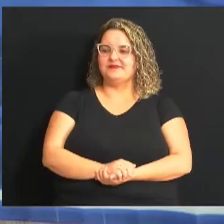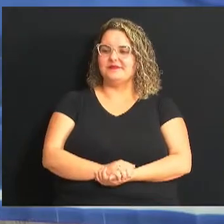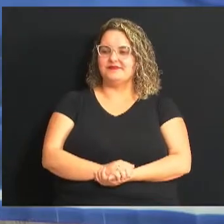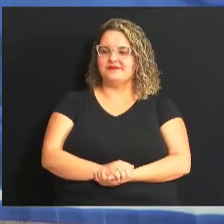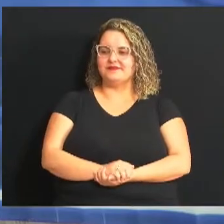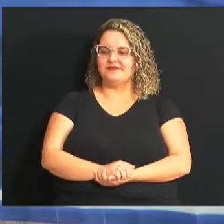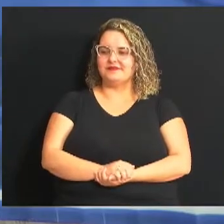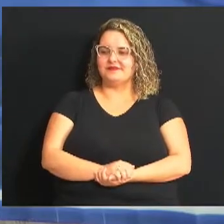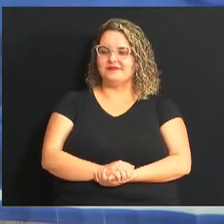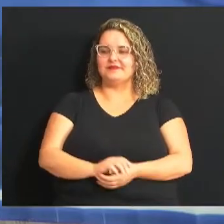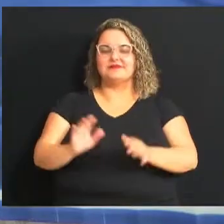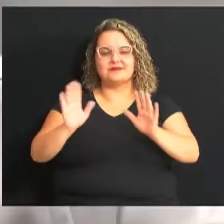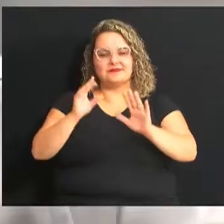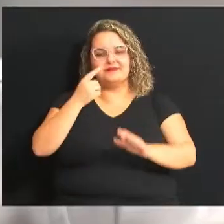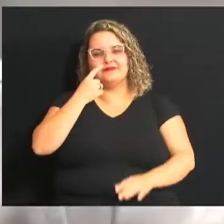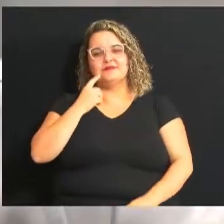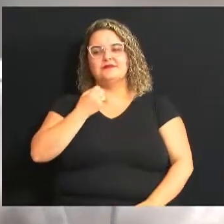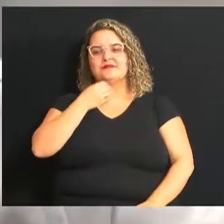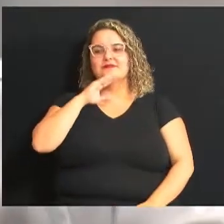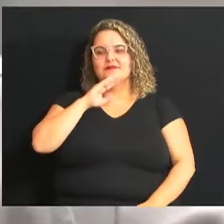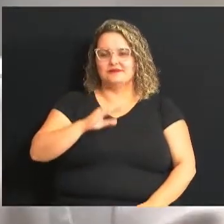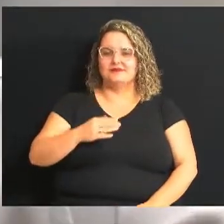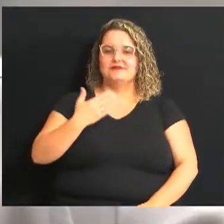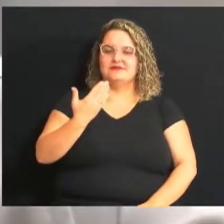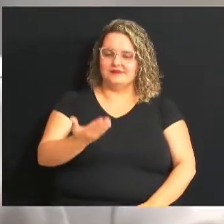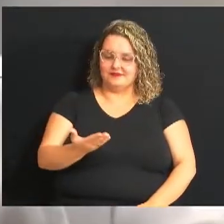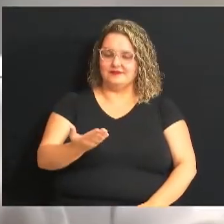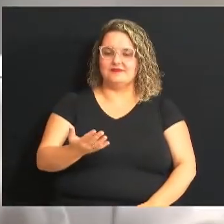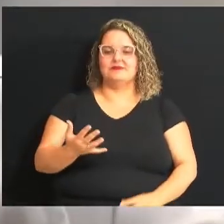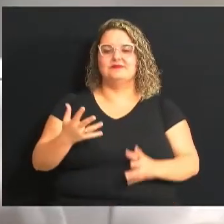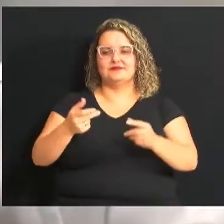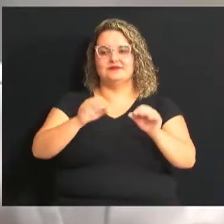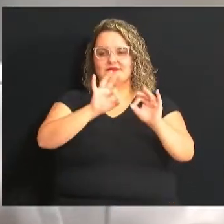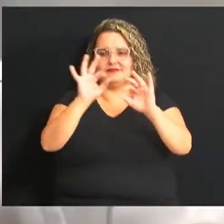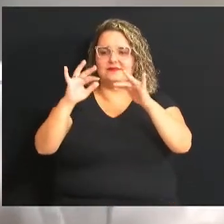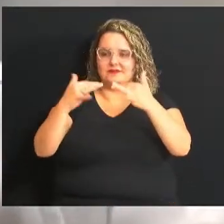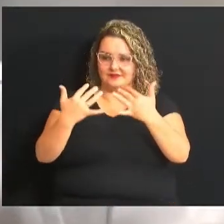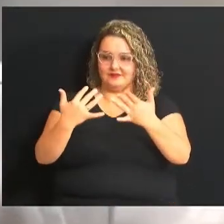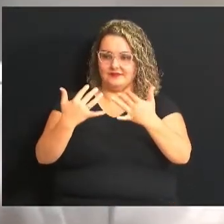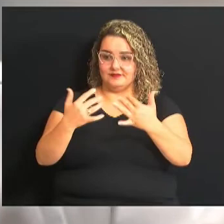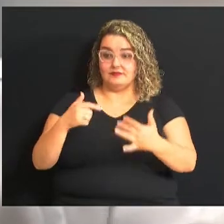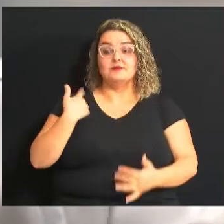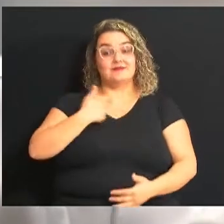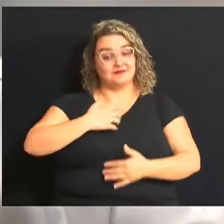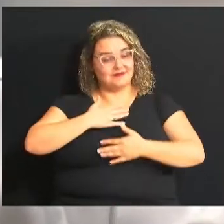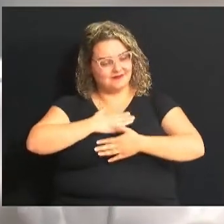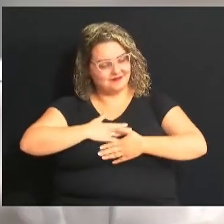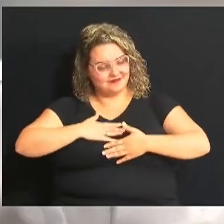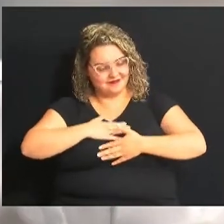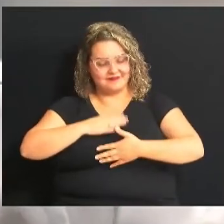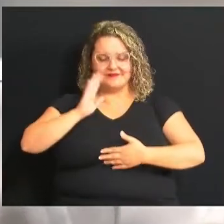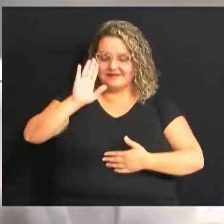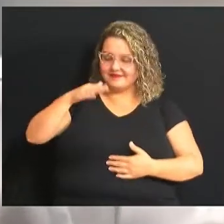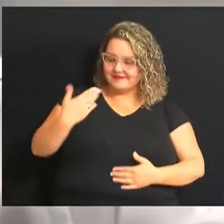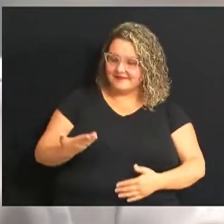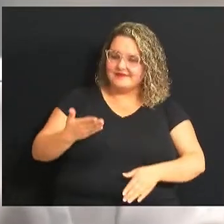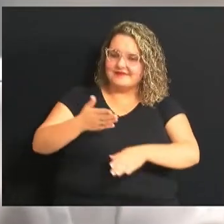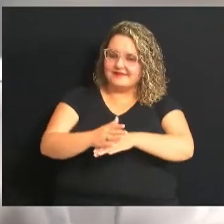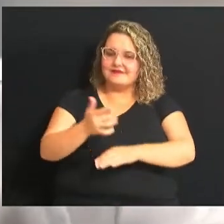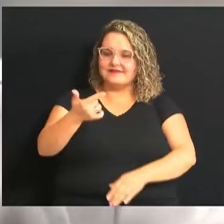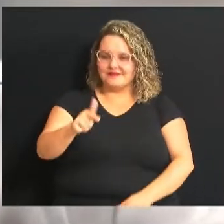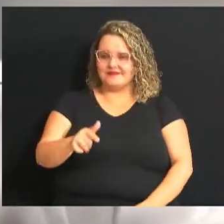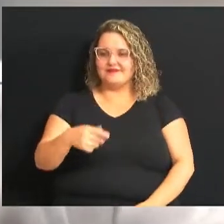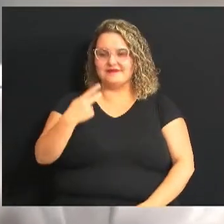Oi, Viviane, boa tarde a você, boa tarde aos seus telespectadores. Para nós é uma honra poder participar mais uma vez do seu